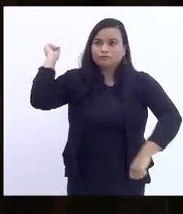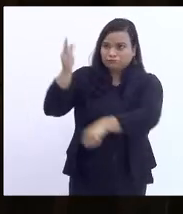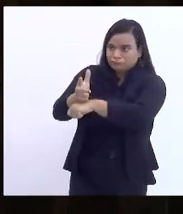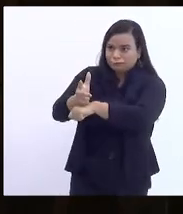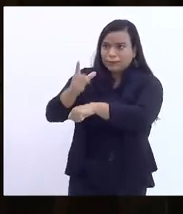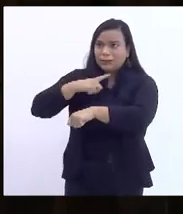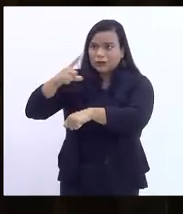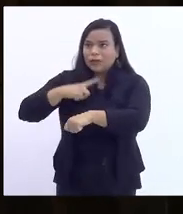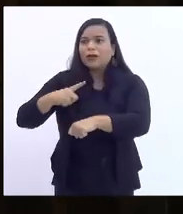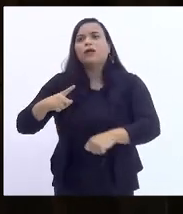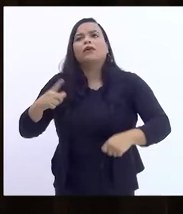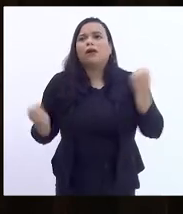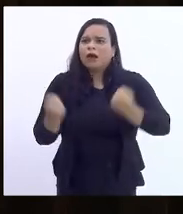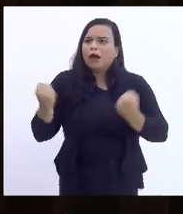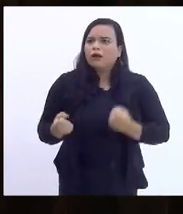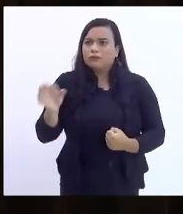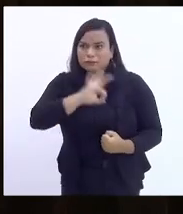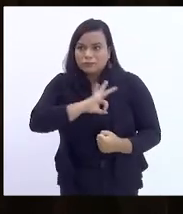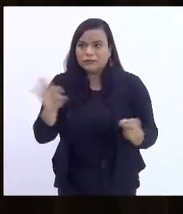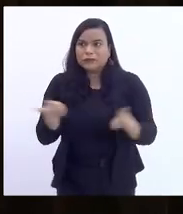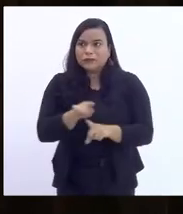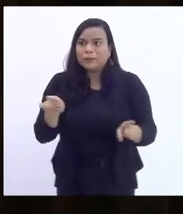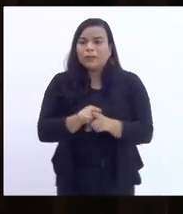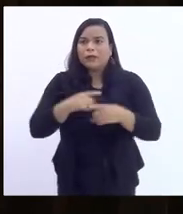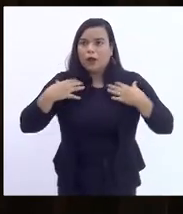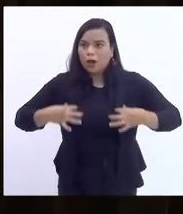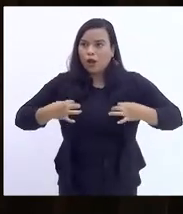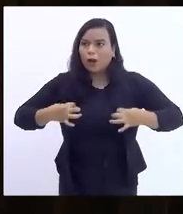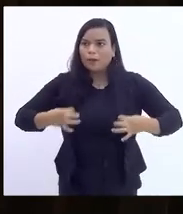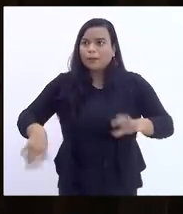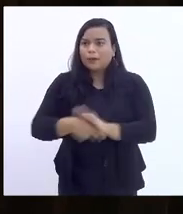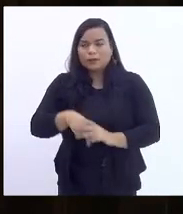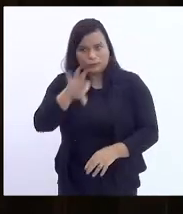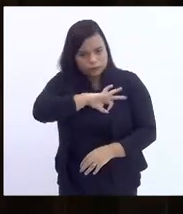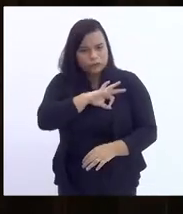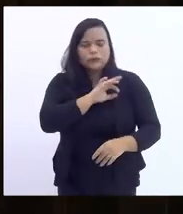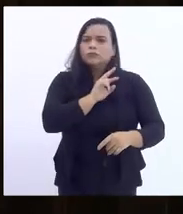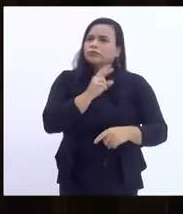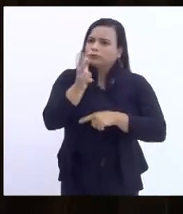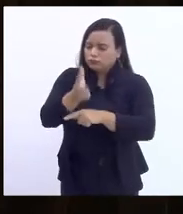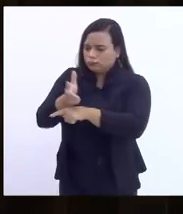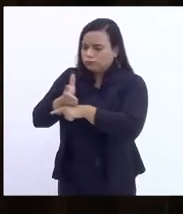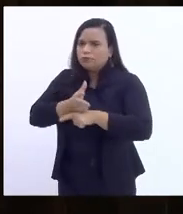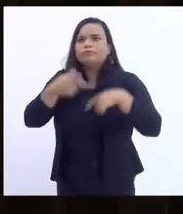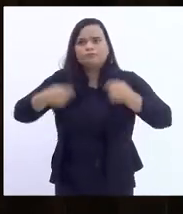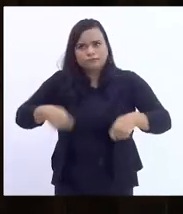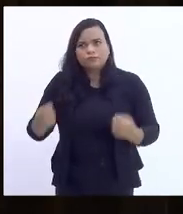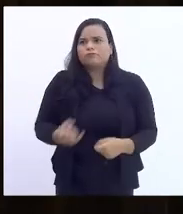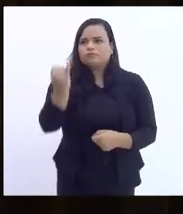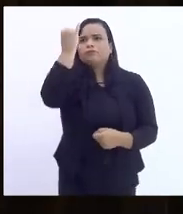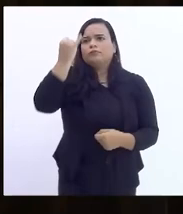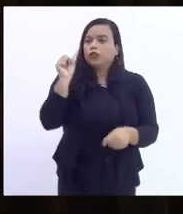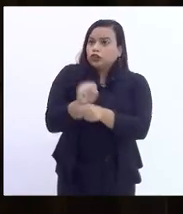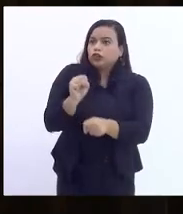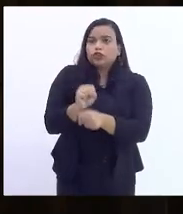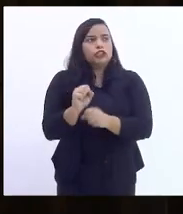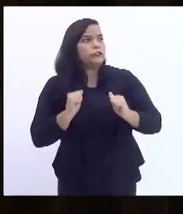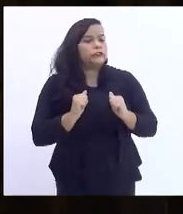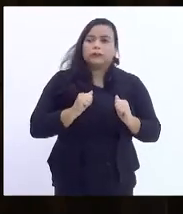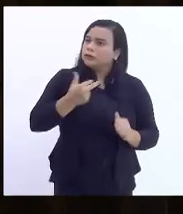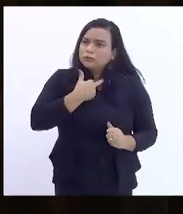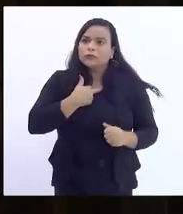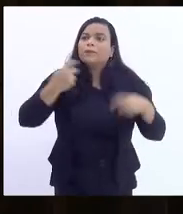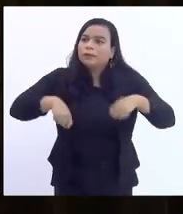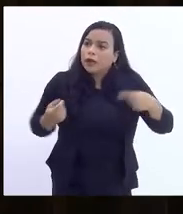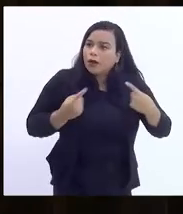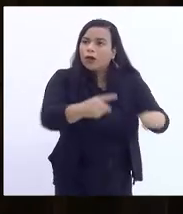nas viaturas nos uniformes policiais e não dá para esperar isso a gente quer uma política de combate à fome EA miséria